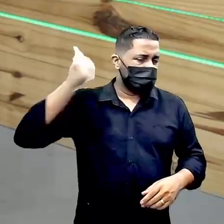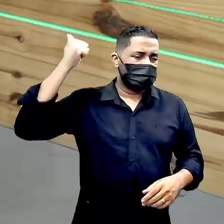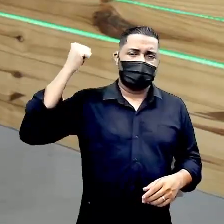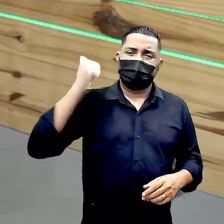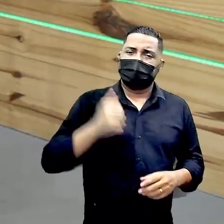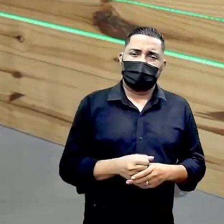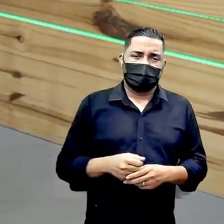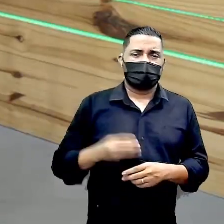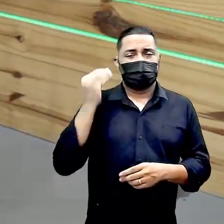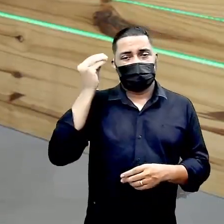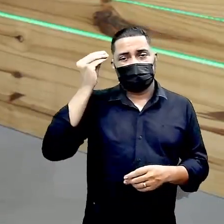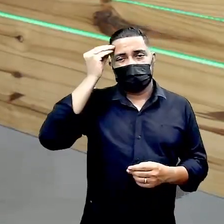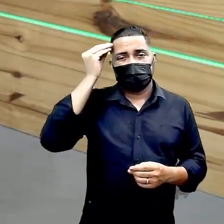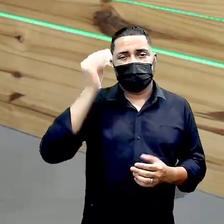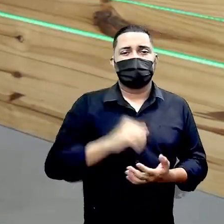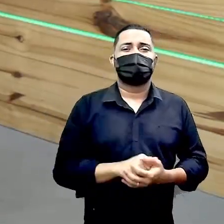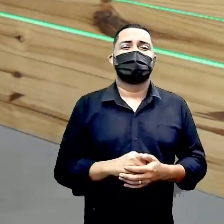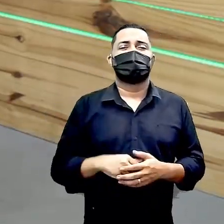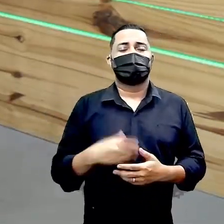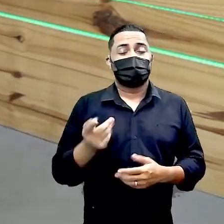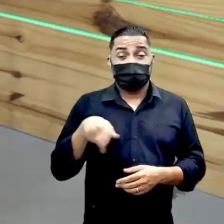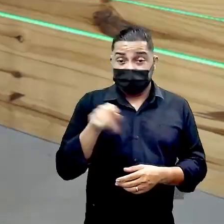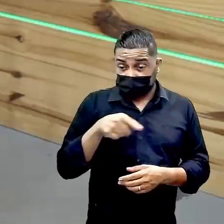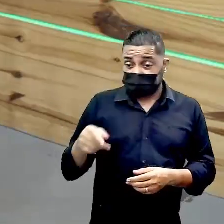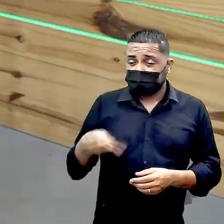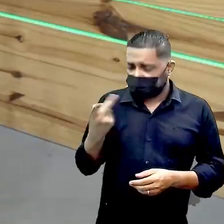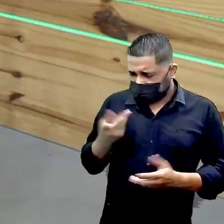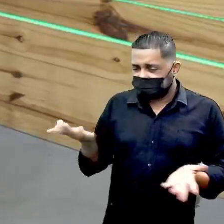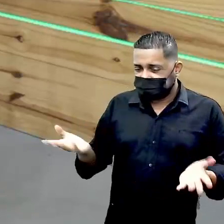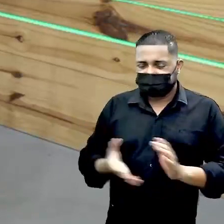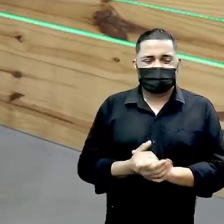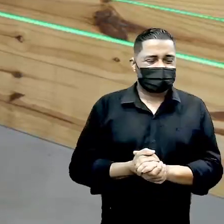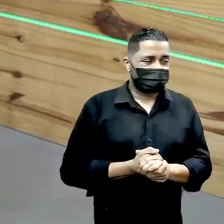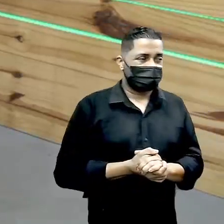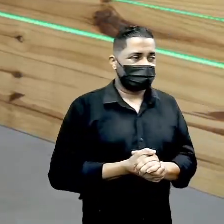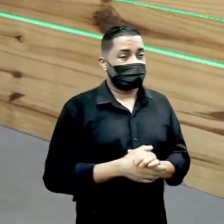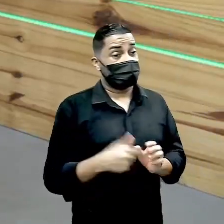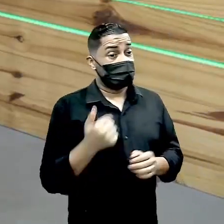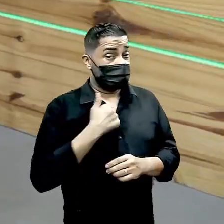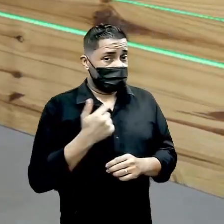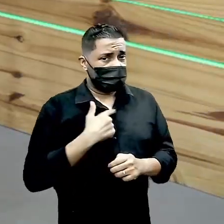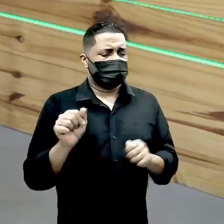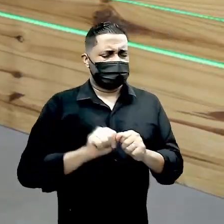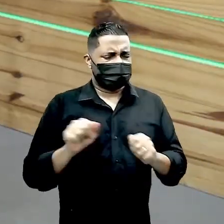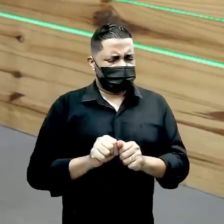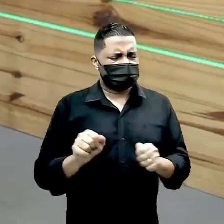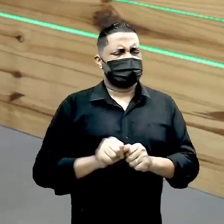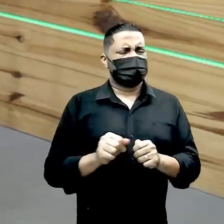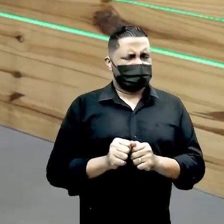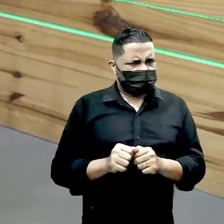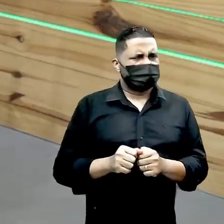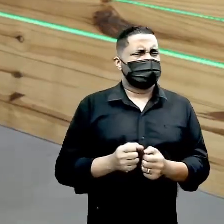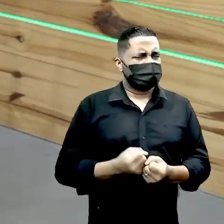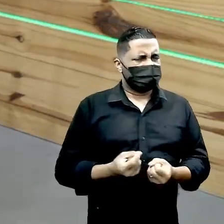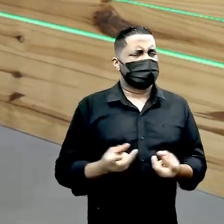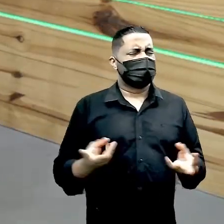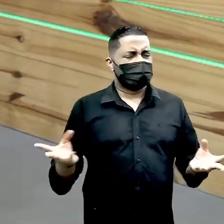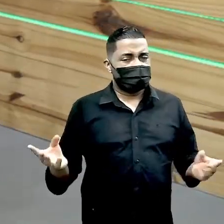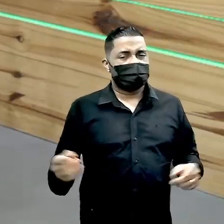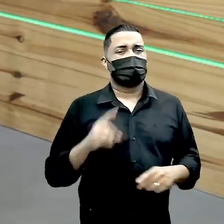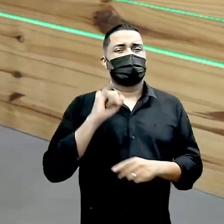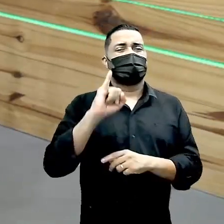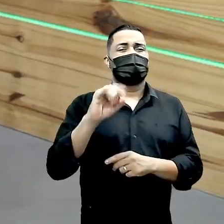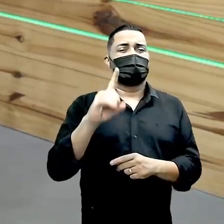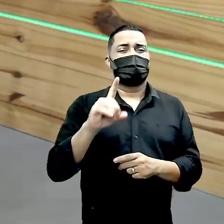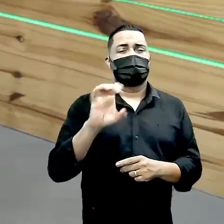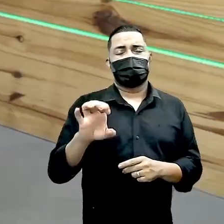Para vocês, qual foi a melhor experiência? Conta aí. Mas eu editei muitas IDEs, né? Então, assim,